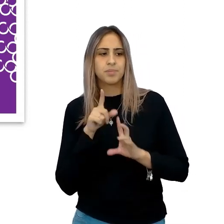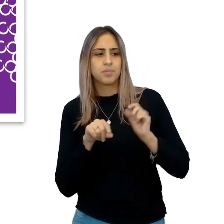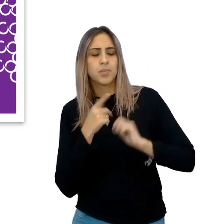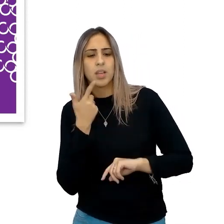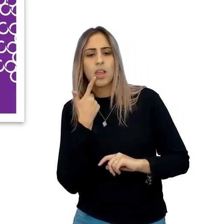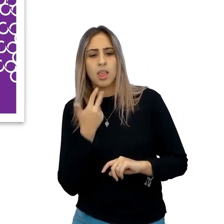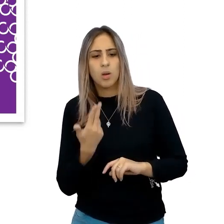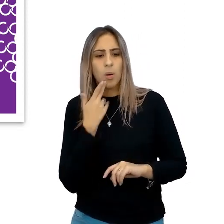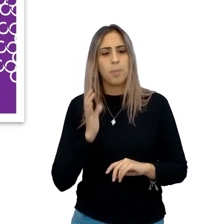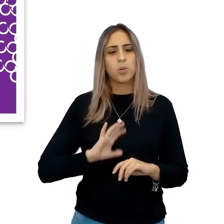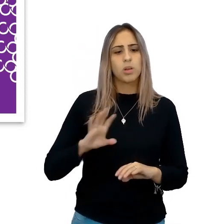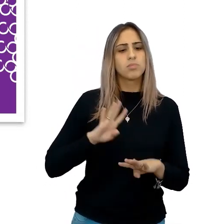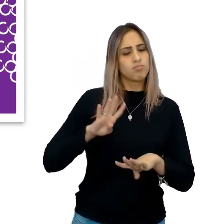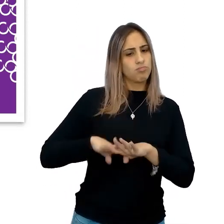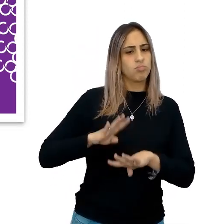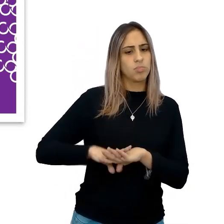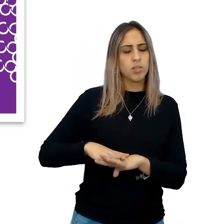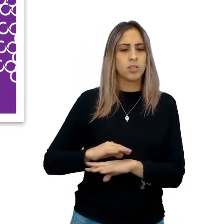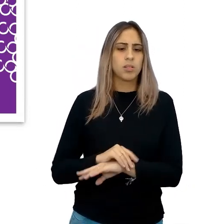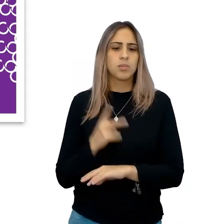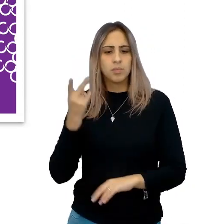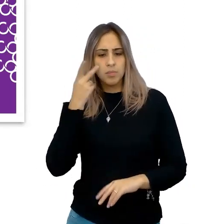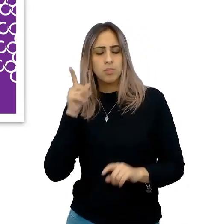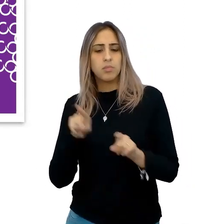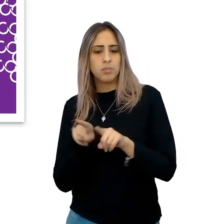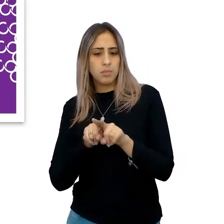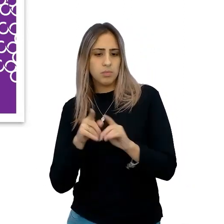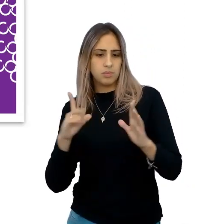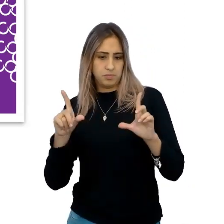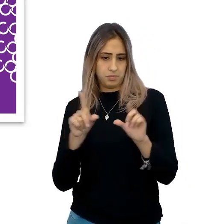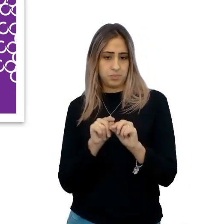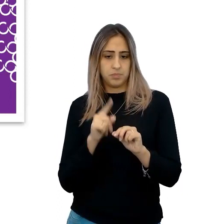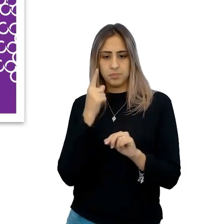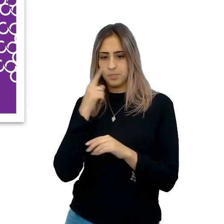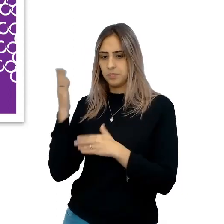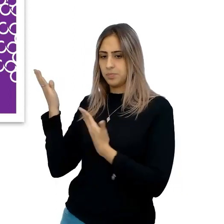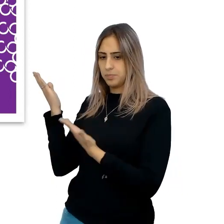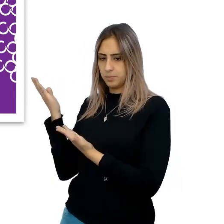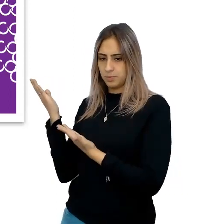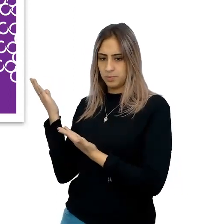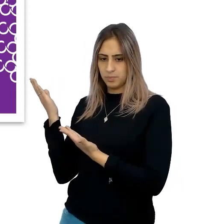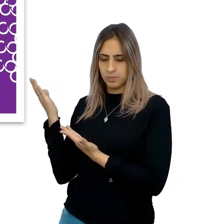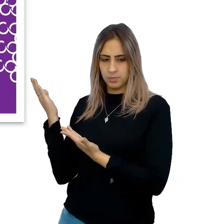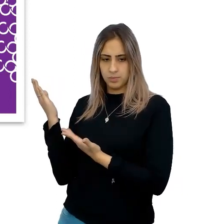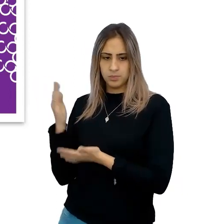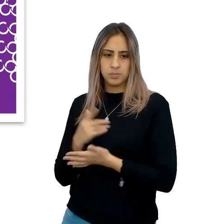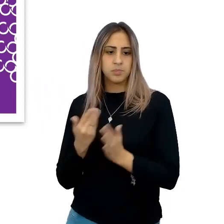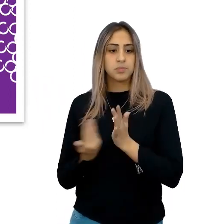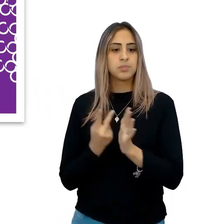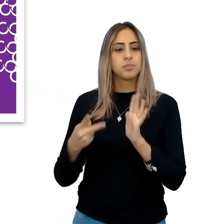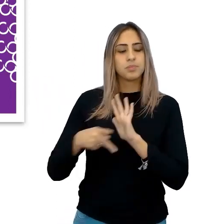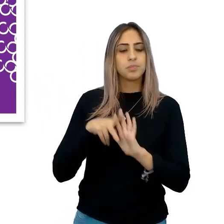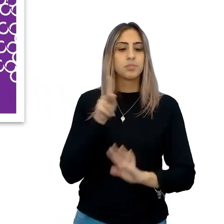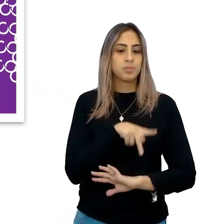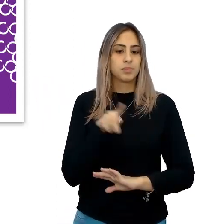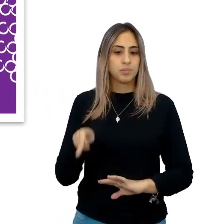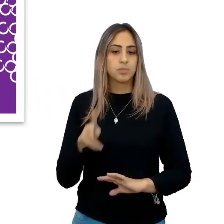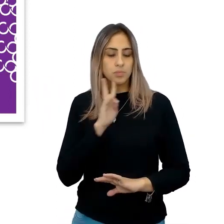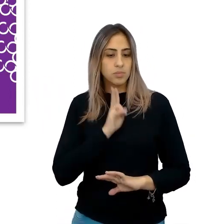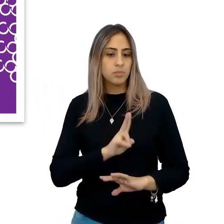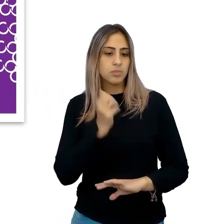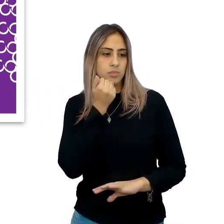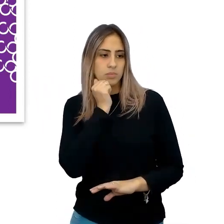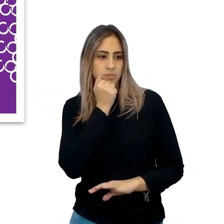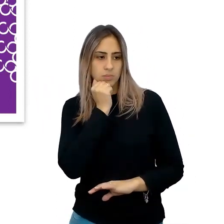e matemática, e também trago menorzinho a capa do caderno do professor, tá? Aí sim, só para